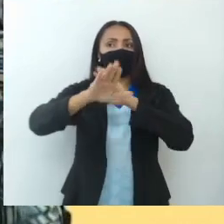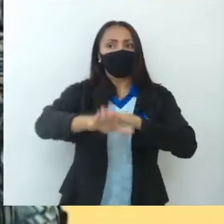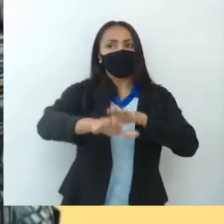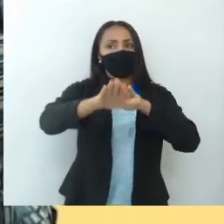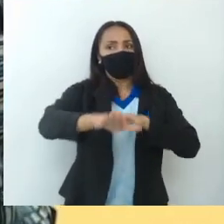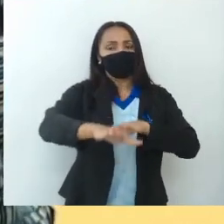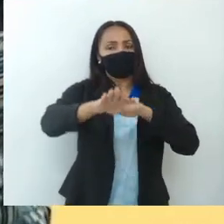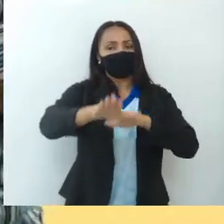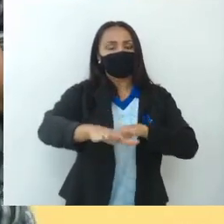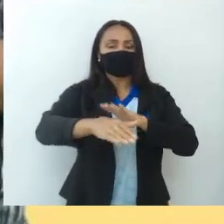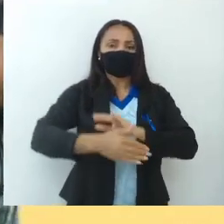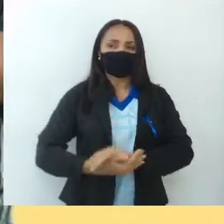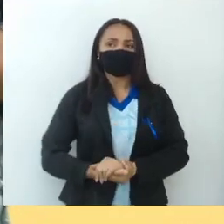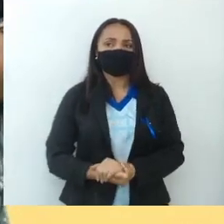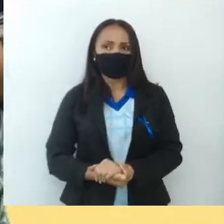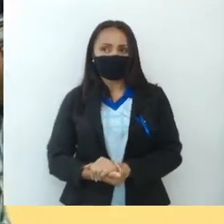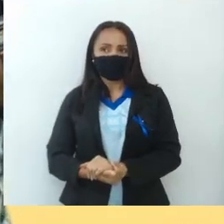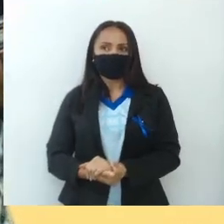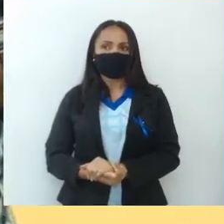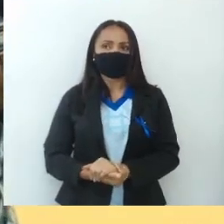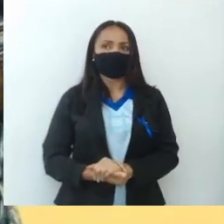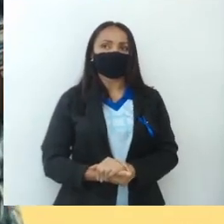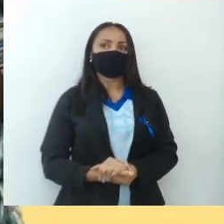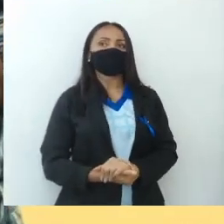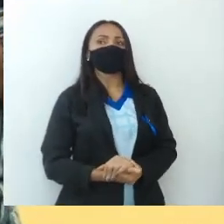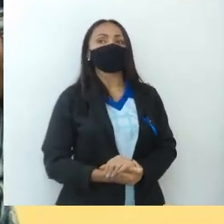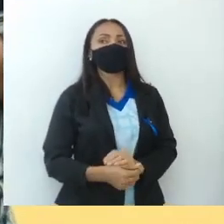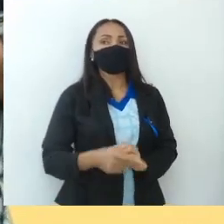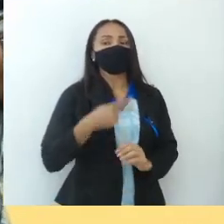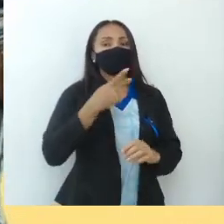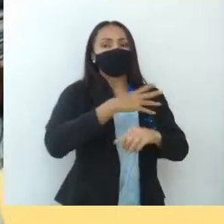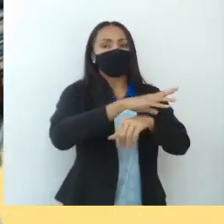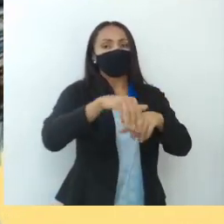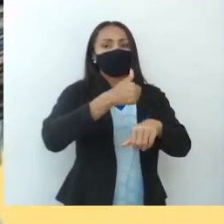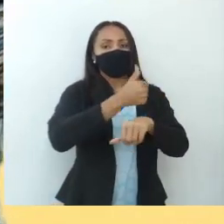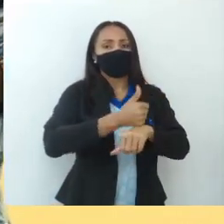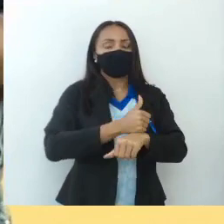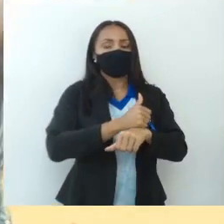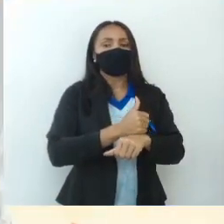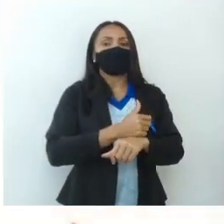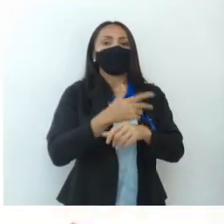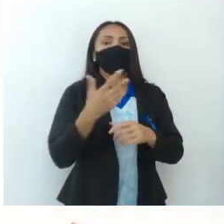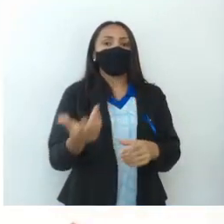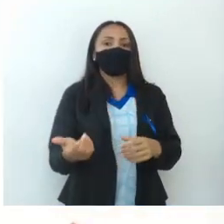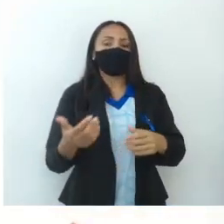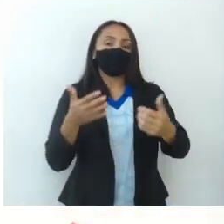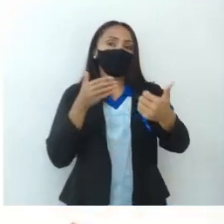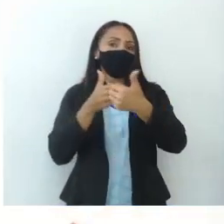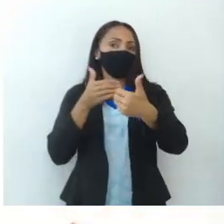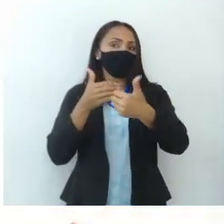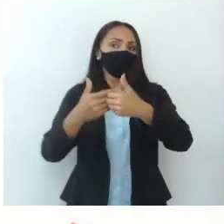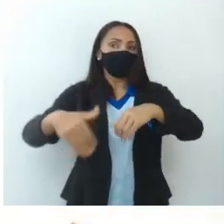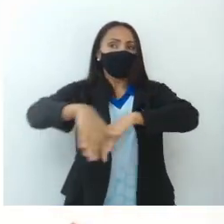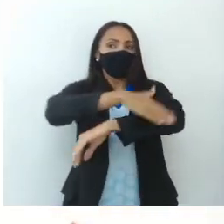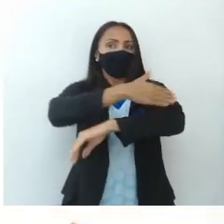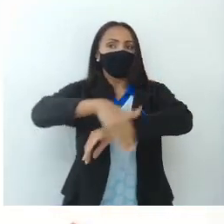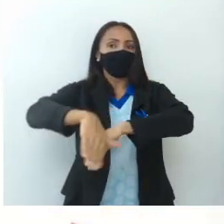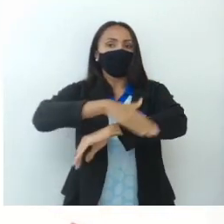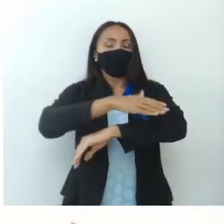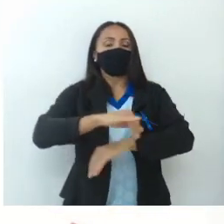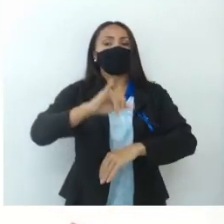Com certeza. E por falar em Praça Marcial Pinheiro, uma rua também próxima, né? Rua da Imperatriz.